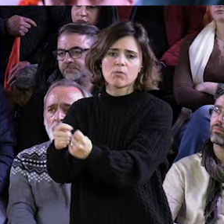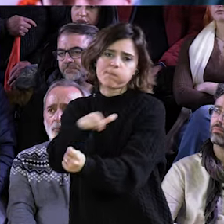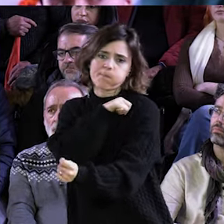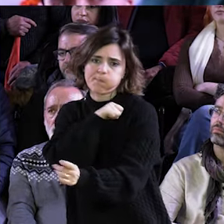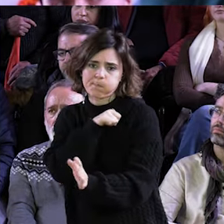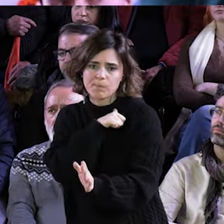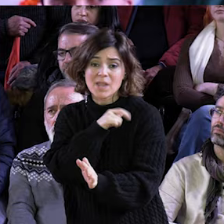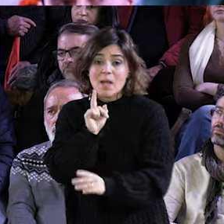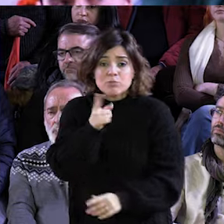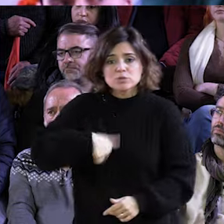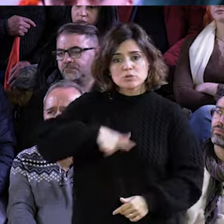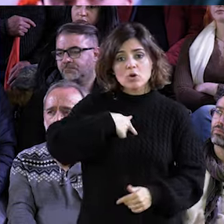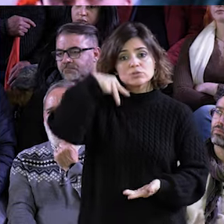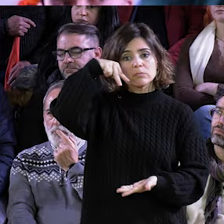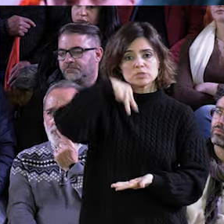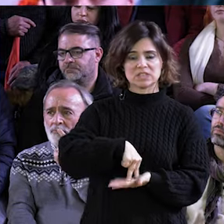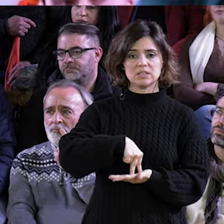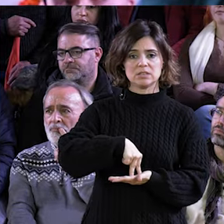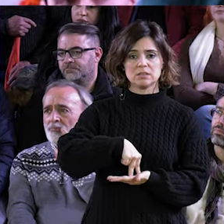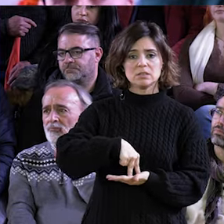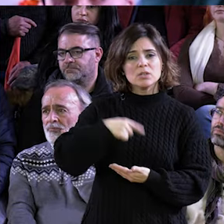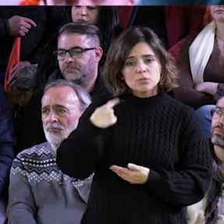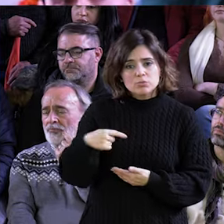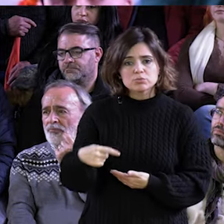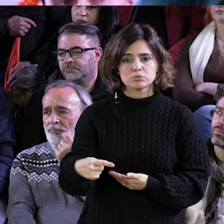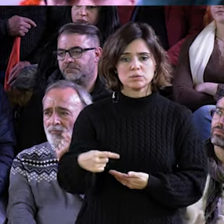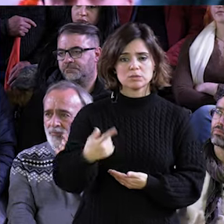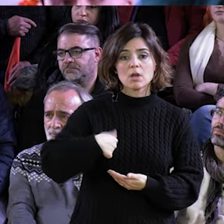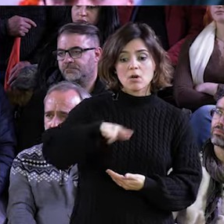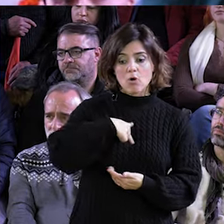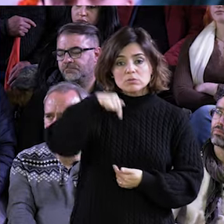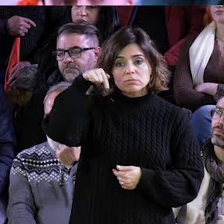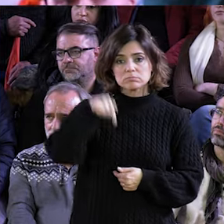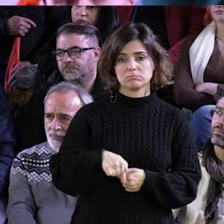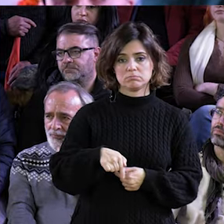que estamos aqui todos os dias. Estamos aqui porque sabemos